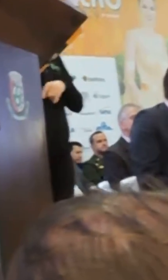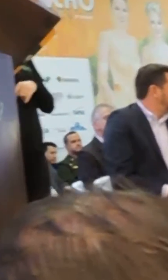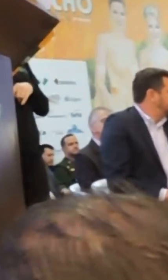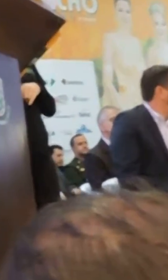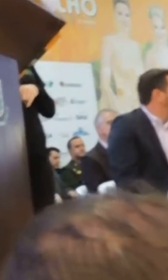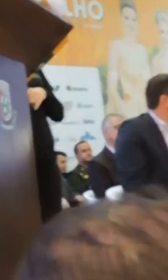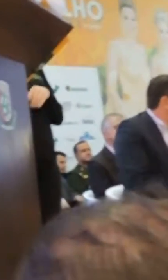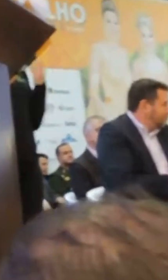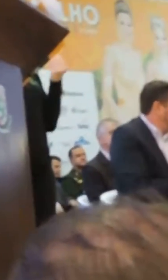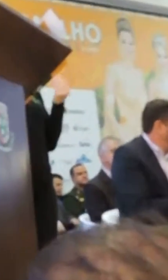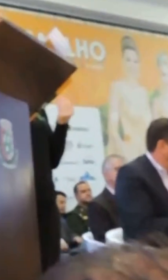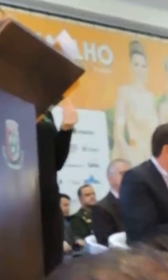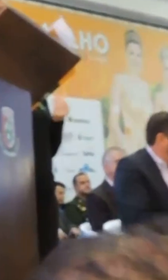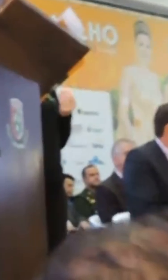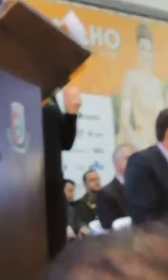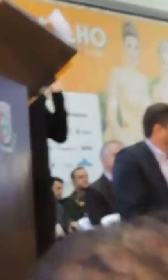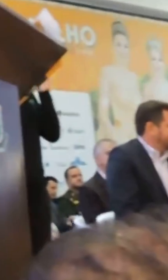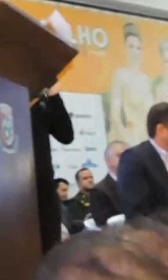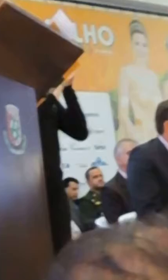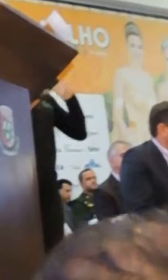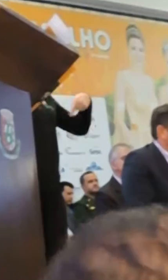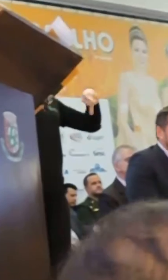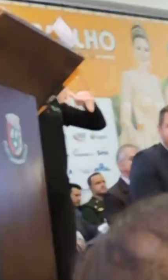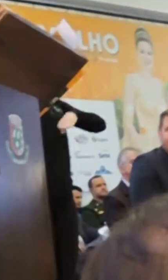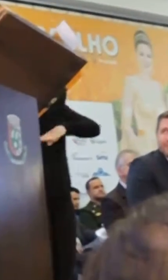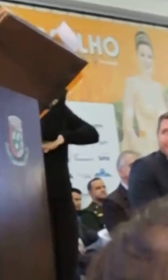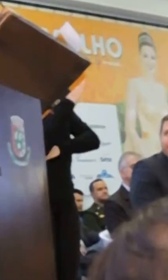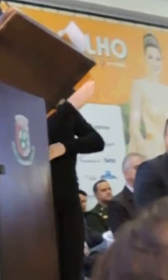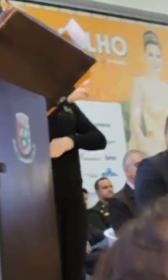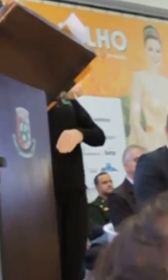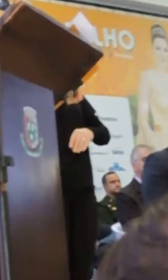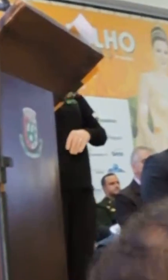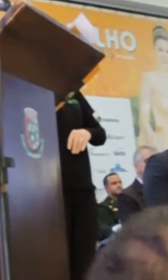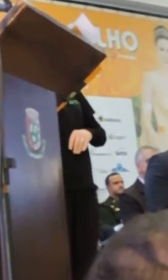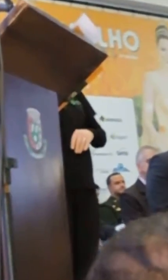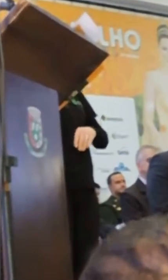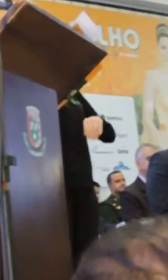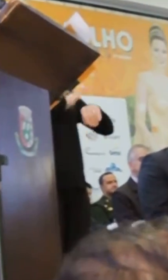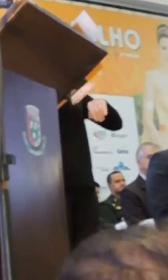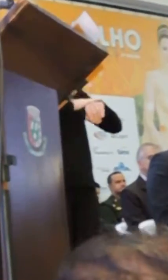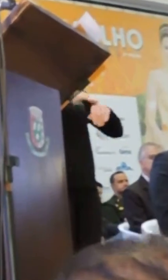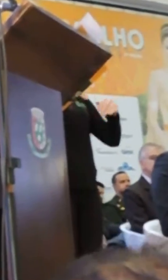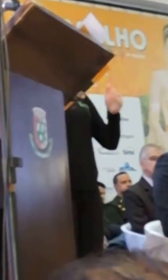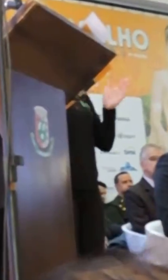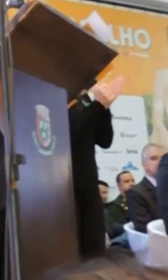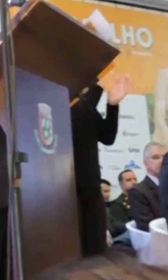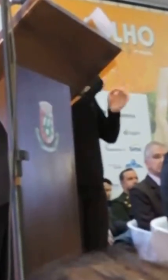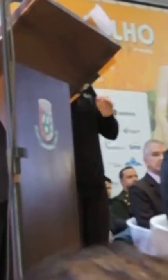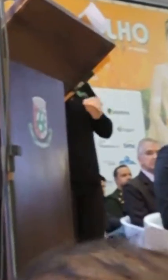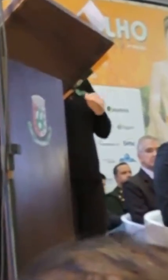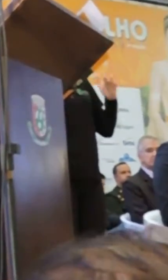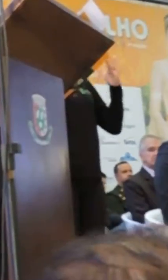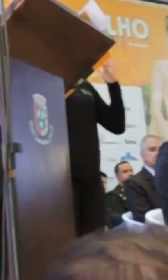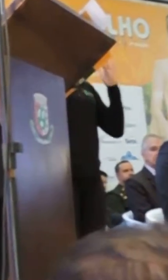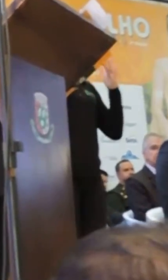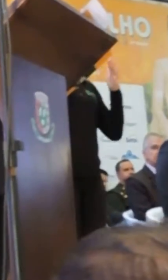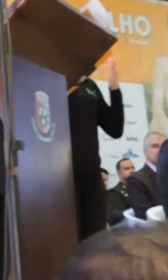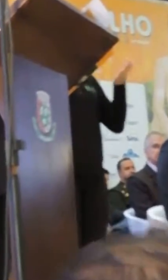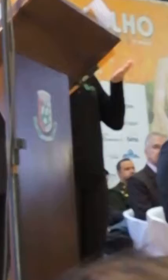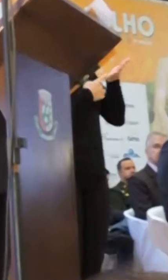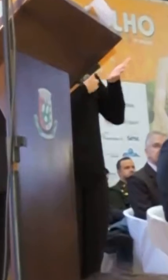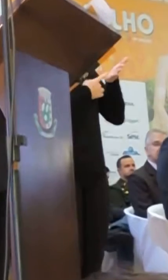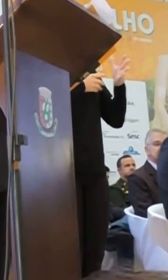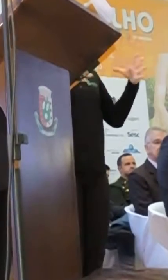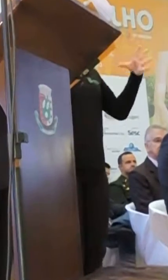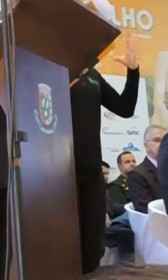Imaginam como uma administração pública brasileira seria mais eficiente se o nosso pacto federativo